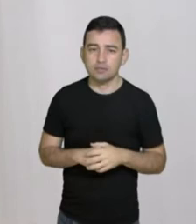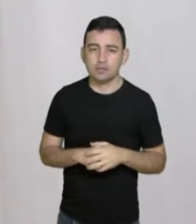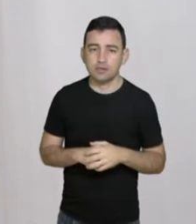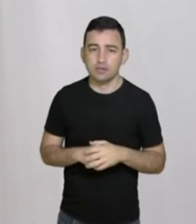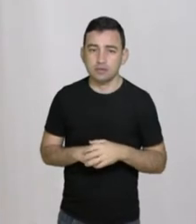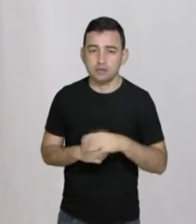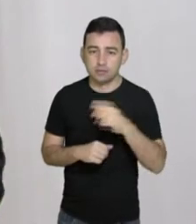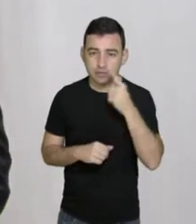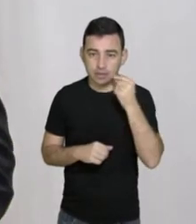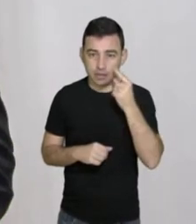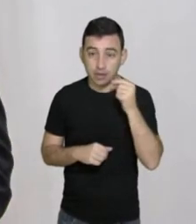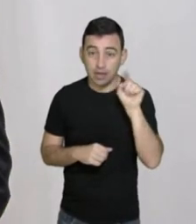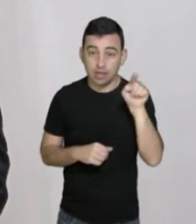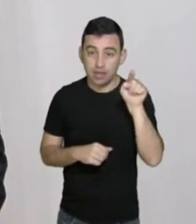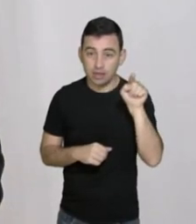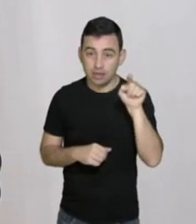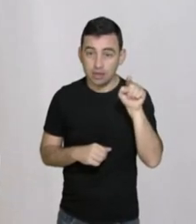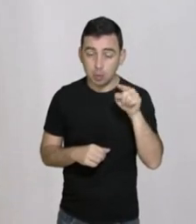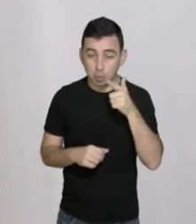conseguiu aprovar